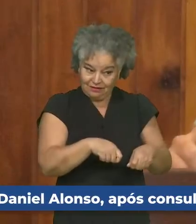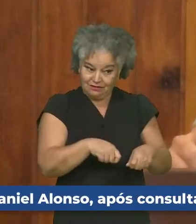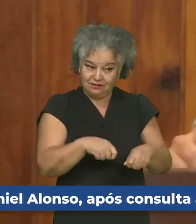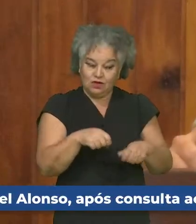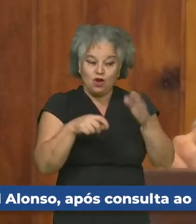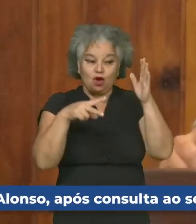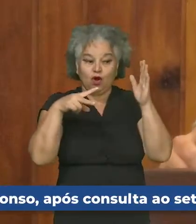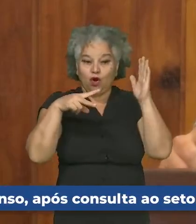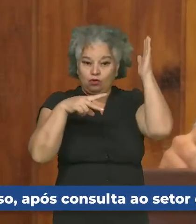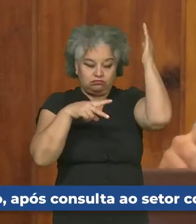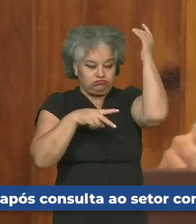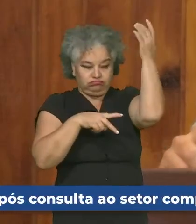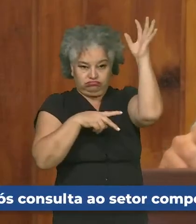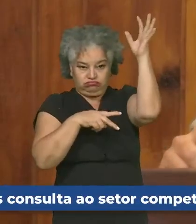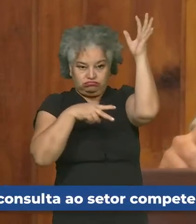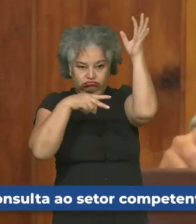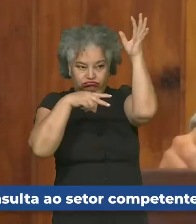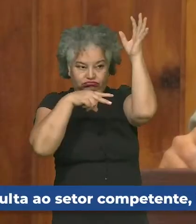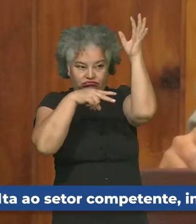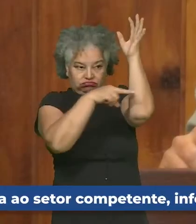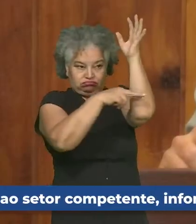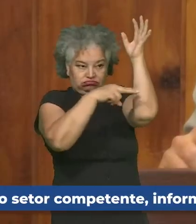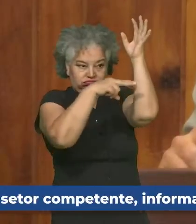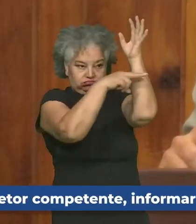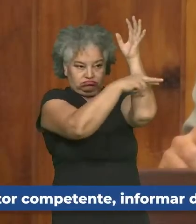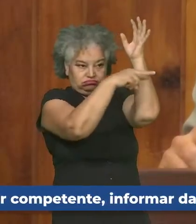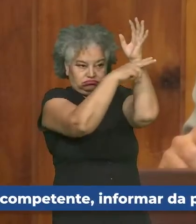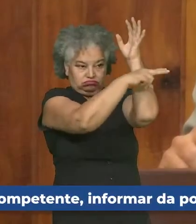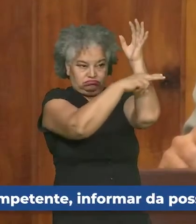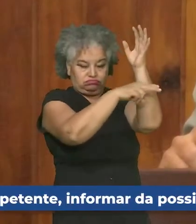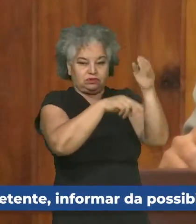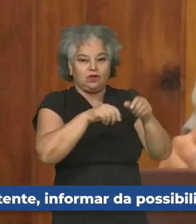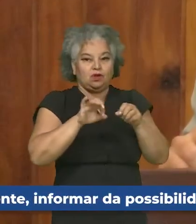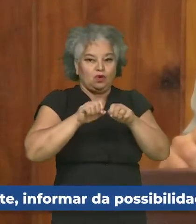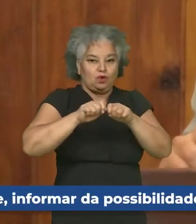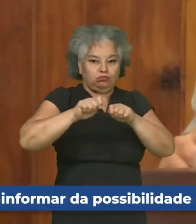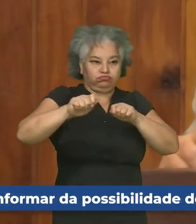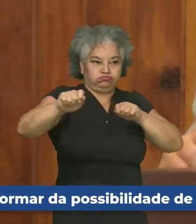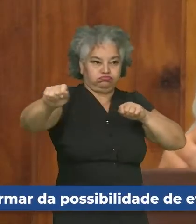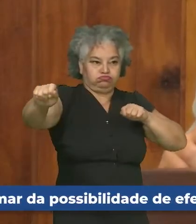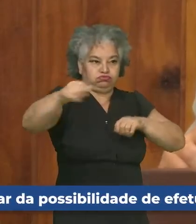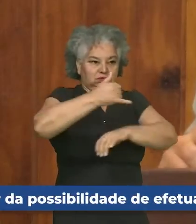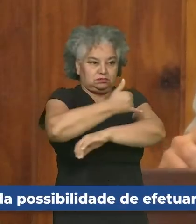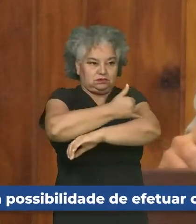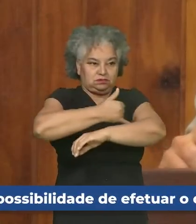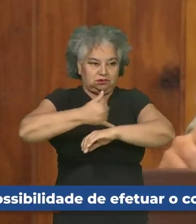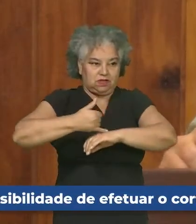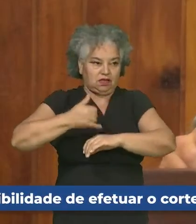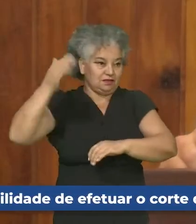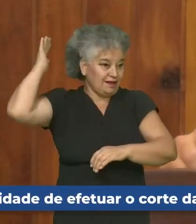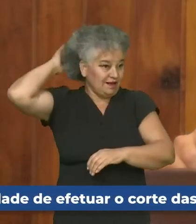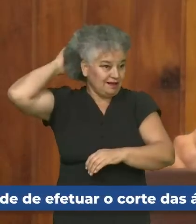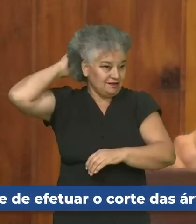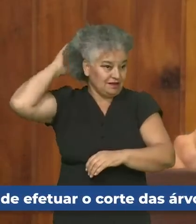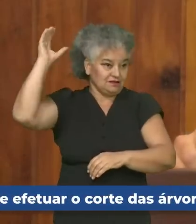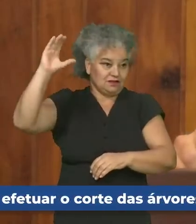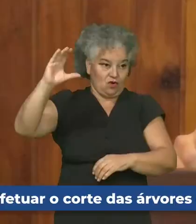cortes de árvores por toda a extensão da estrada municipal, localizada atrás da Coca-Cola.